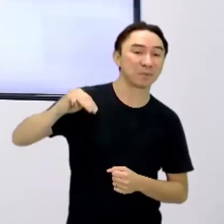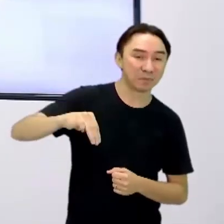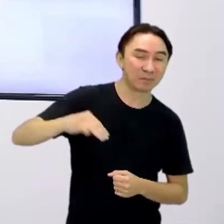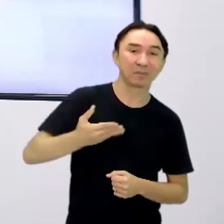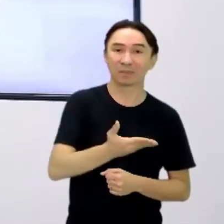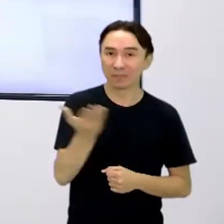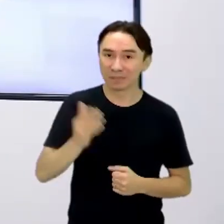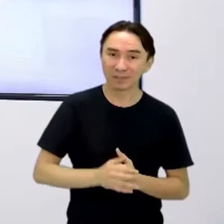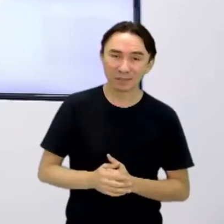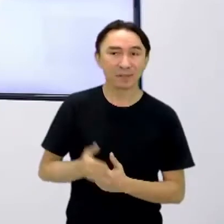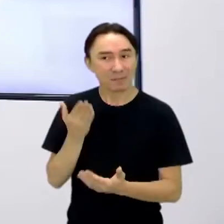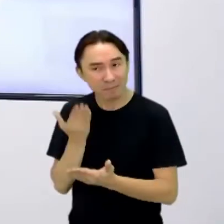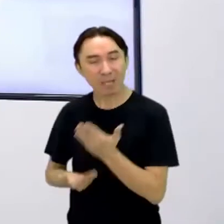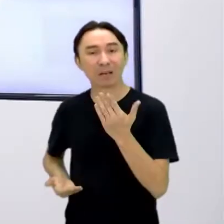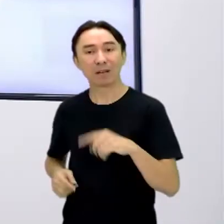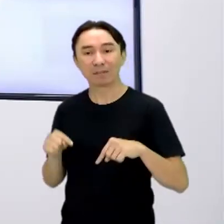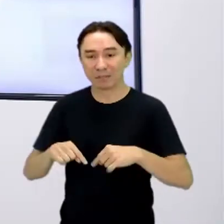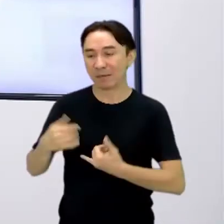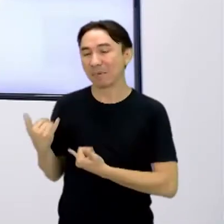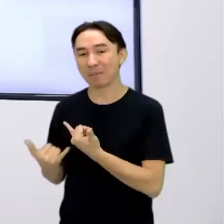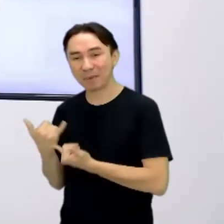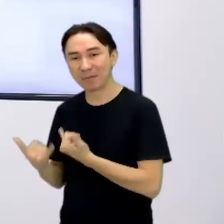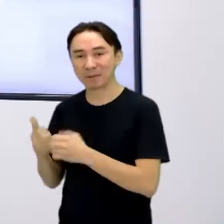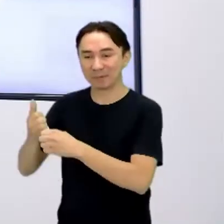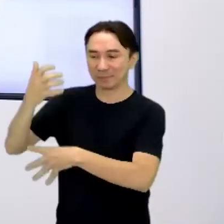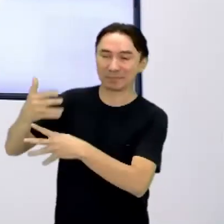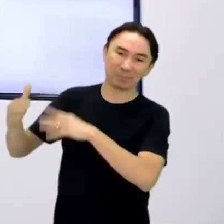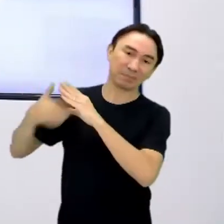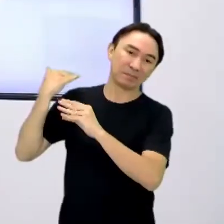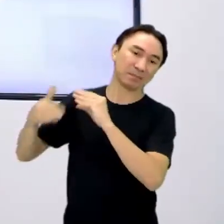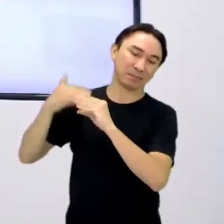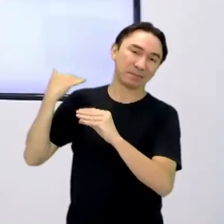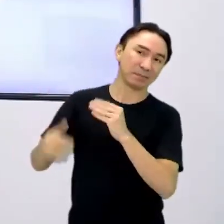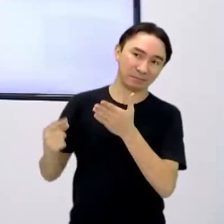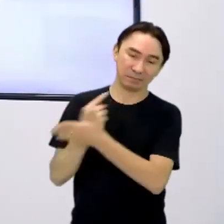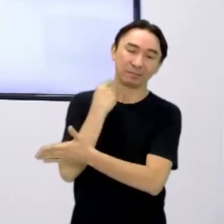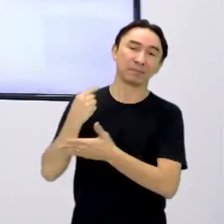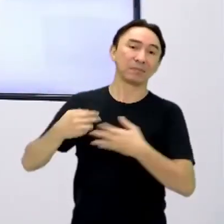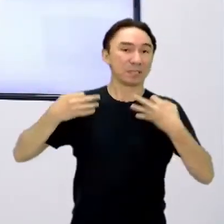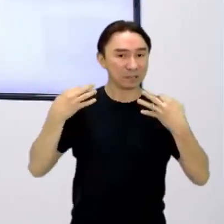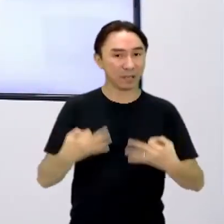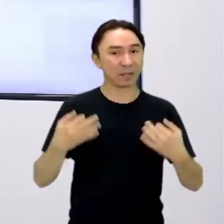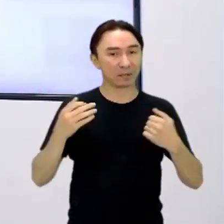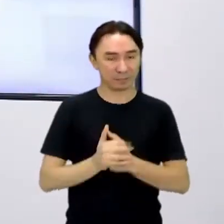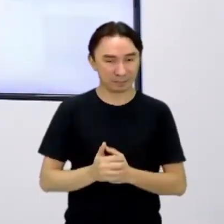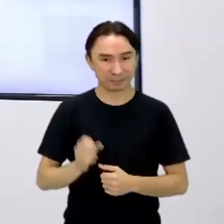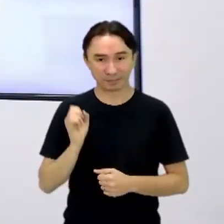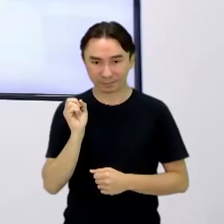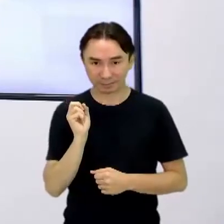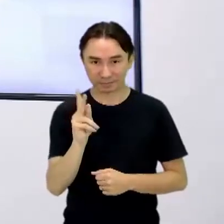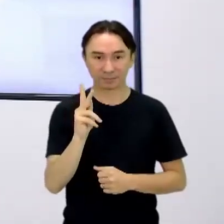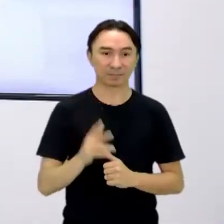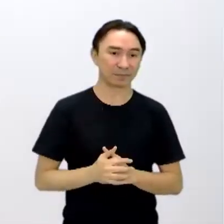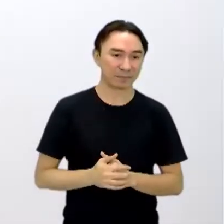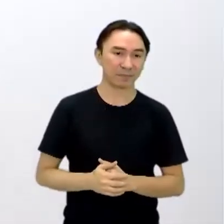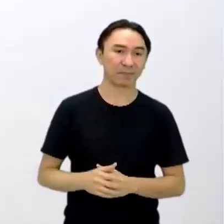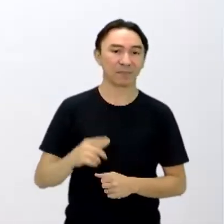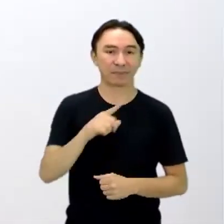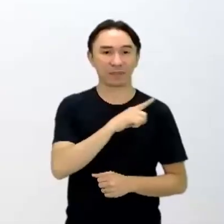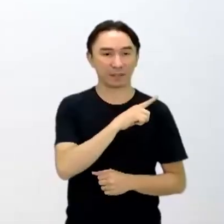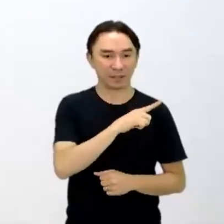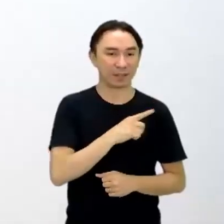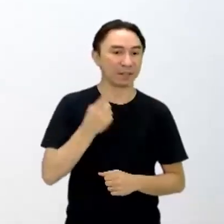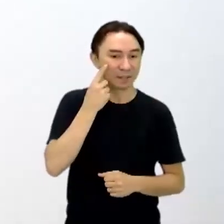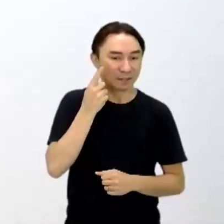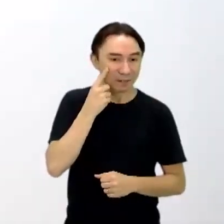brincando e fazer as perguntas aqui no chat adequadas à aula, tá bom? Então, como nós vimos aí no vídeo que a gente